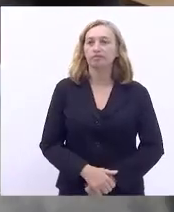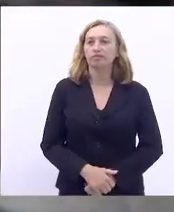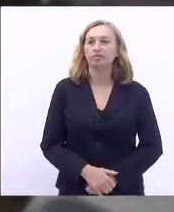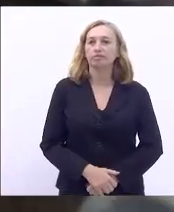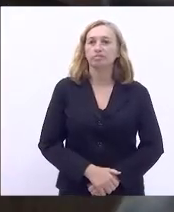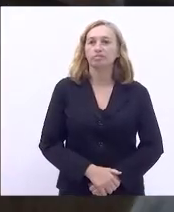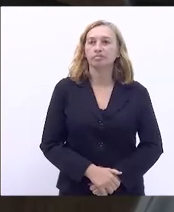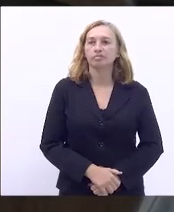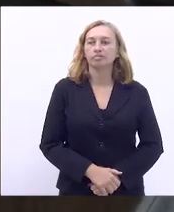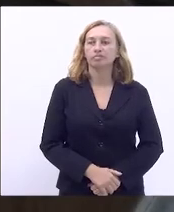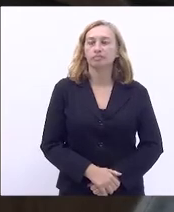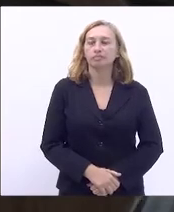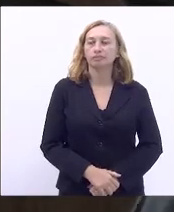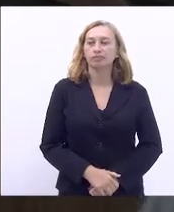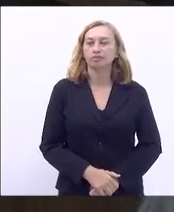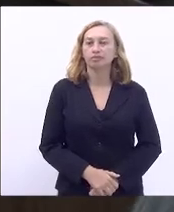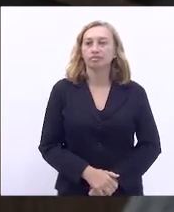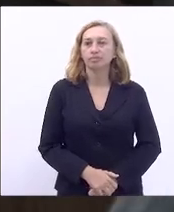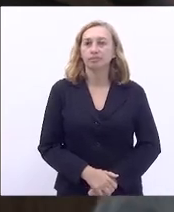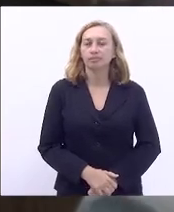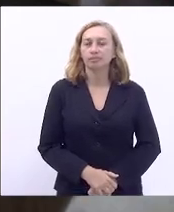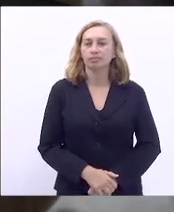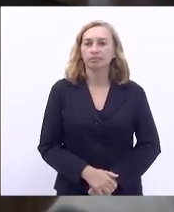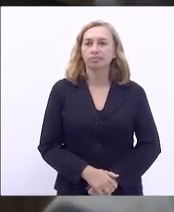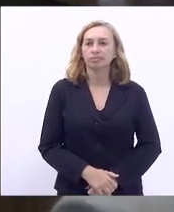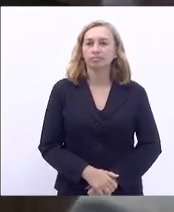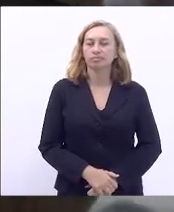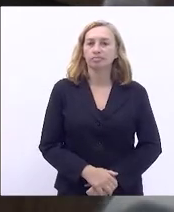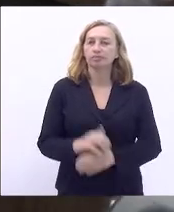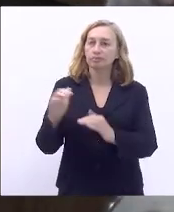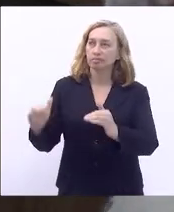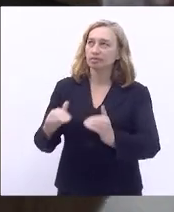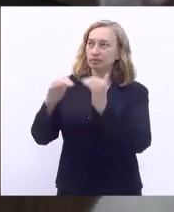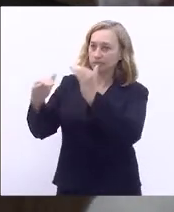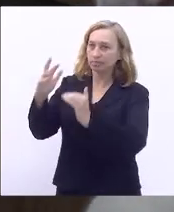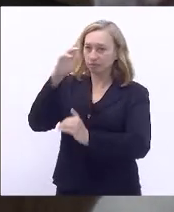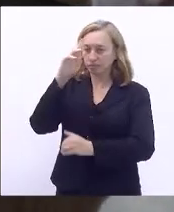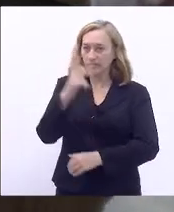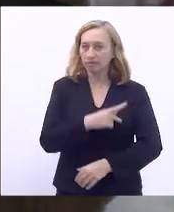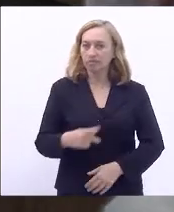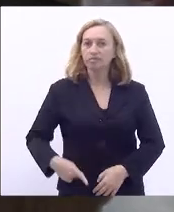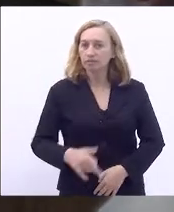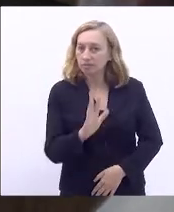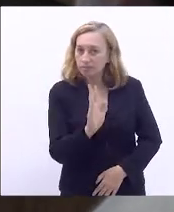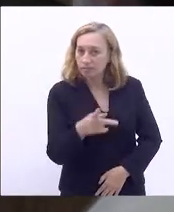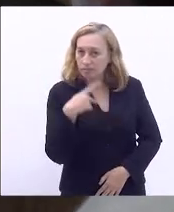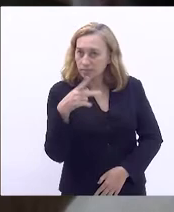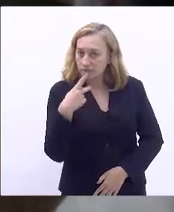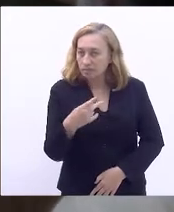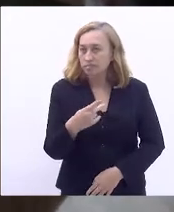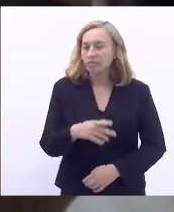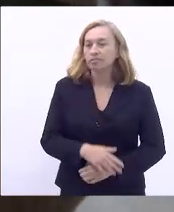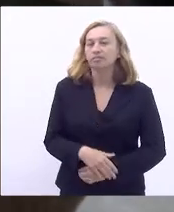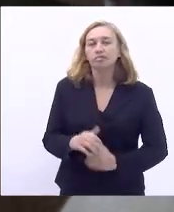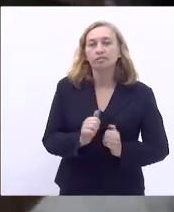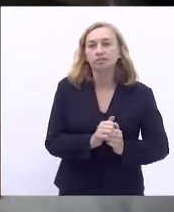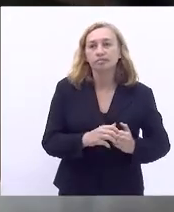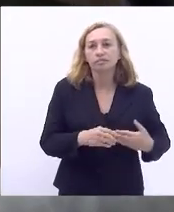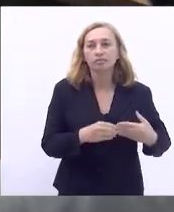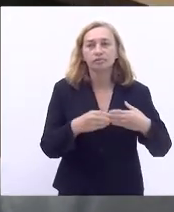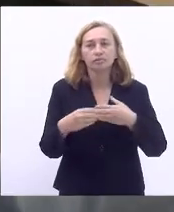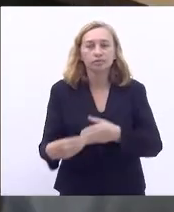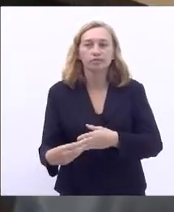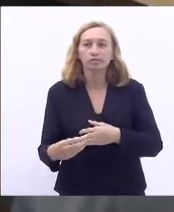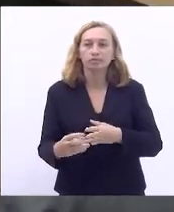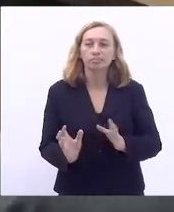Vossa Excelência, já falei isso publicamente, tem conduzido o